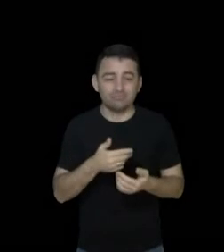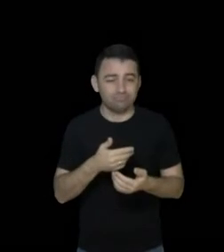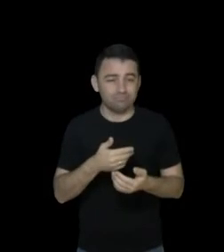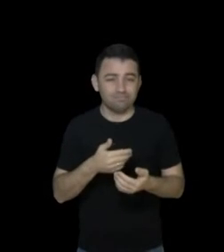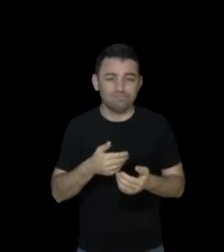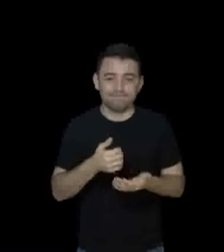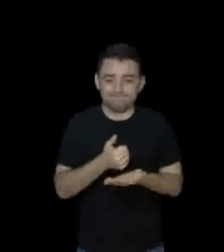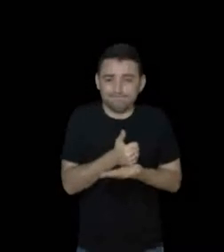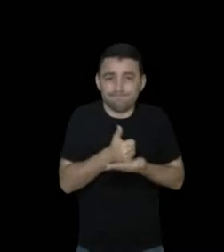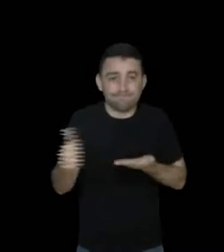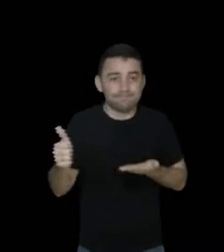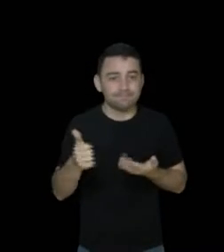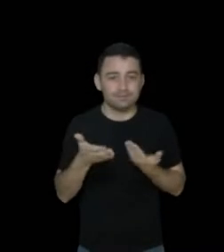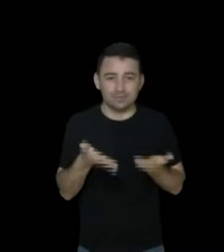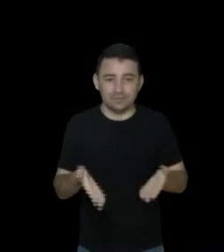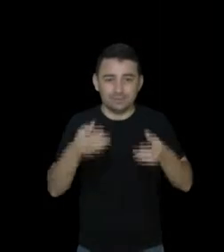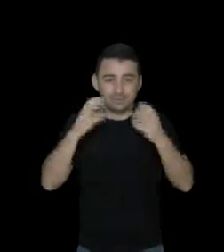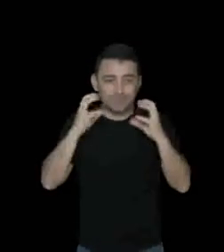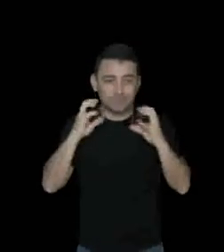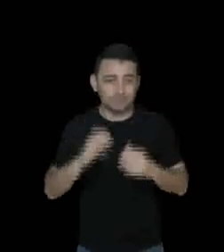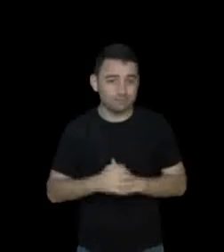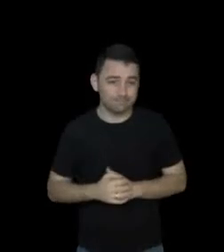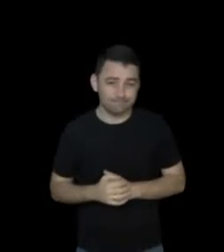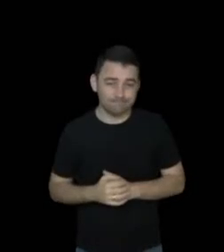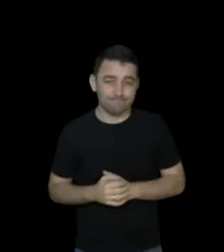está perdido agora.